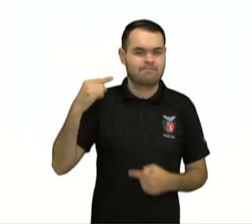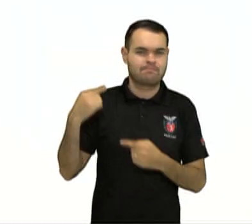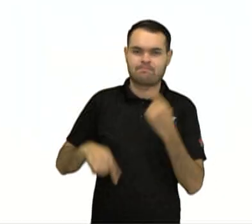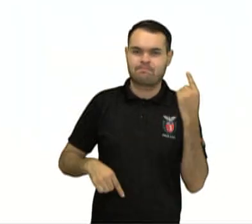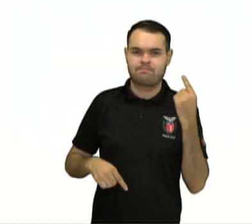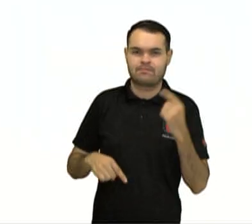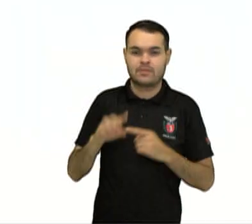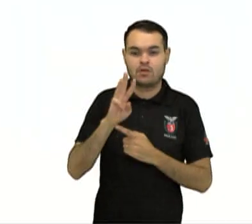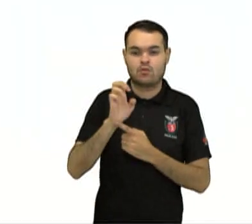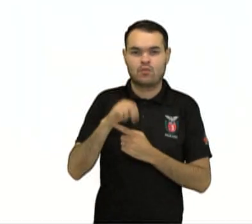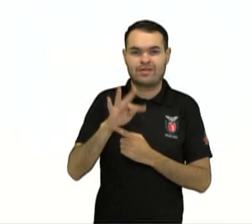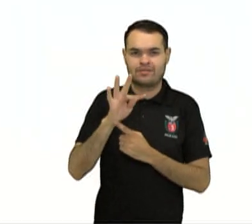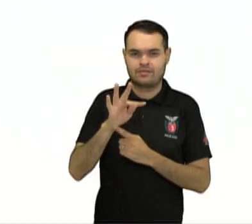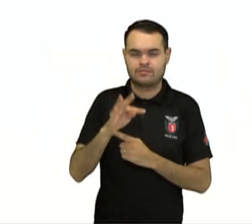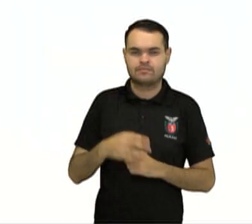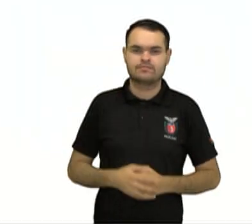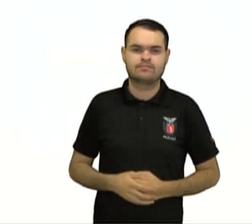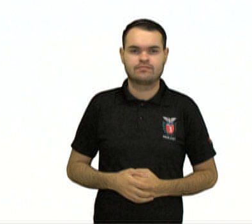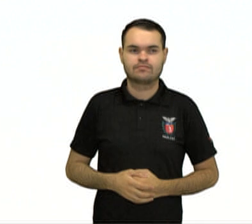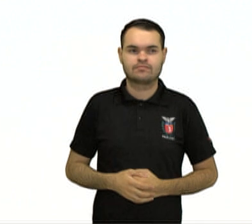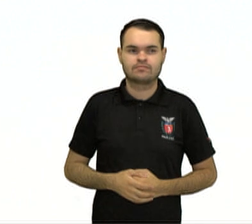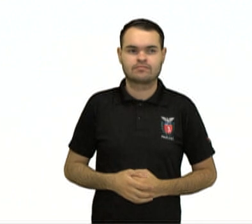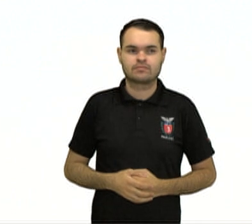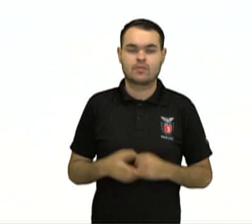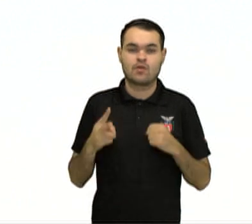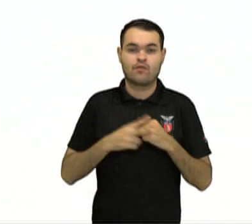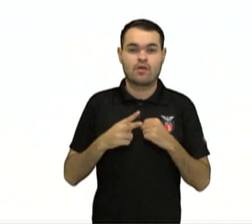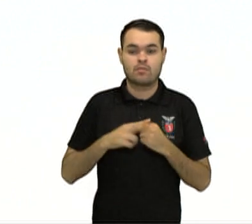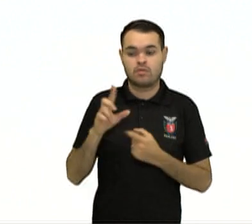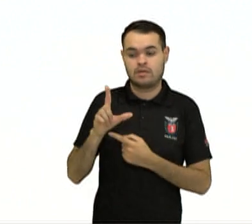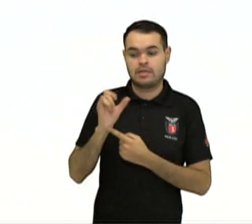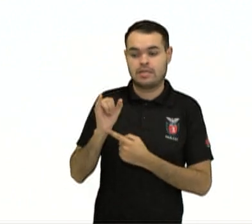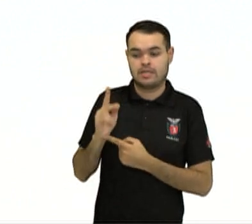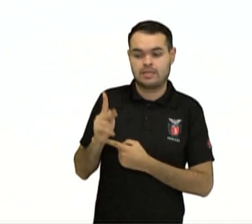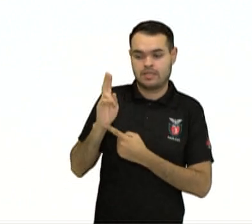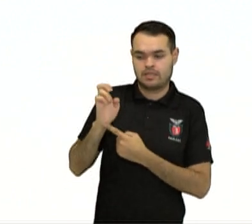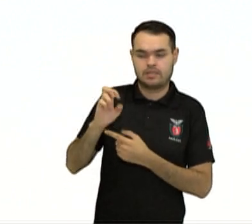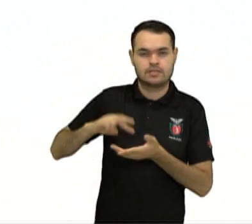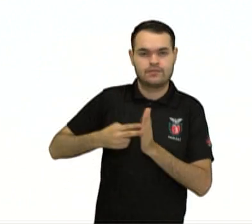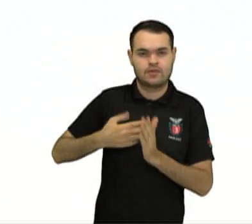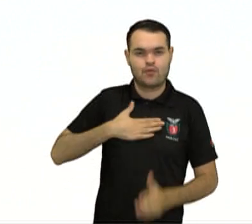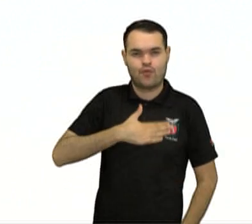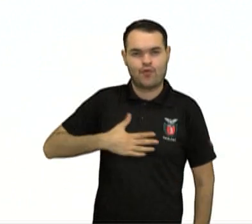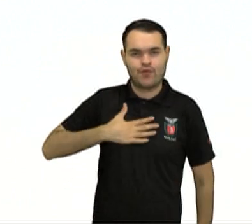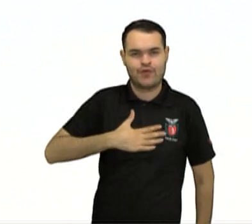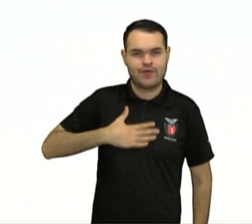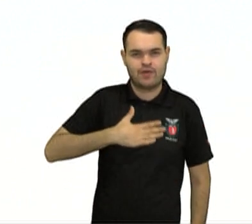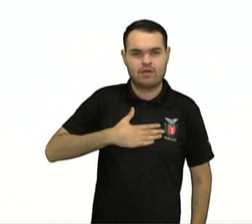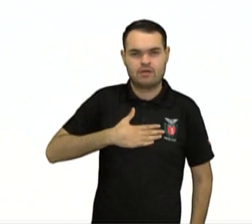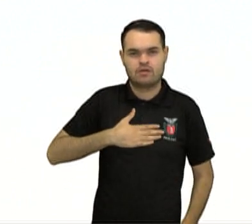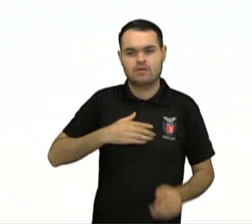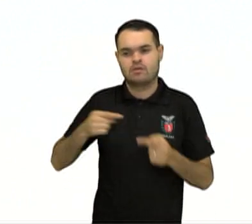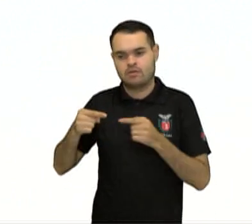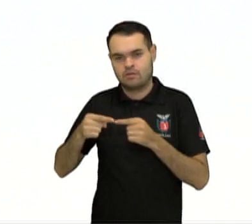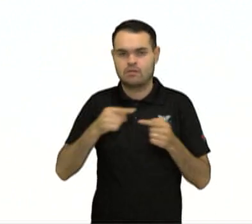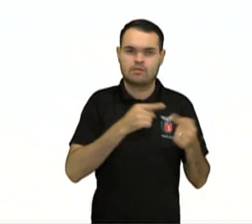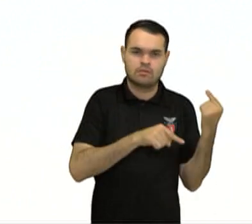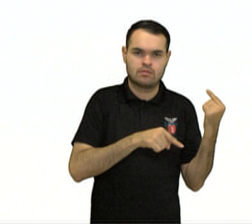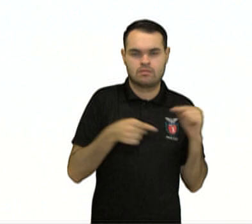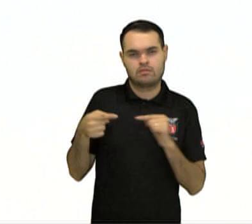Went. The verb like is o verbo like, que significa gostar. Ele é regular ou irregular? Ele